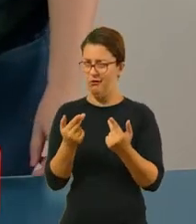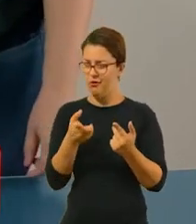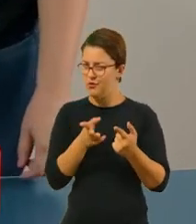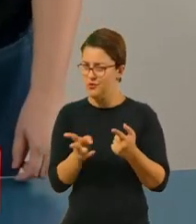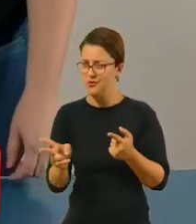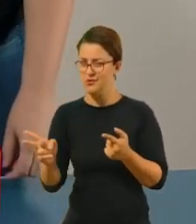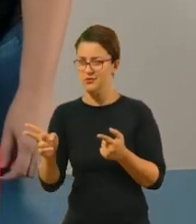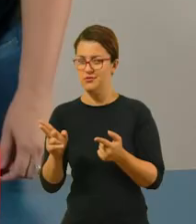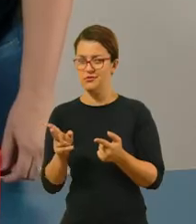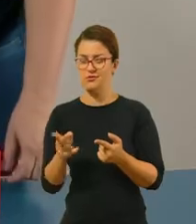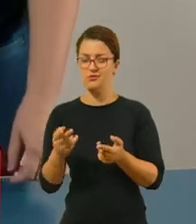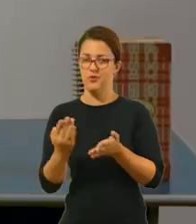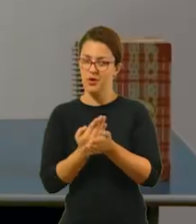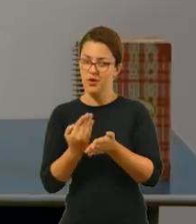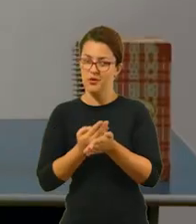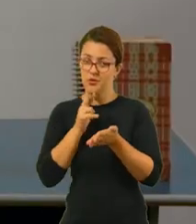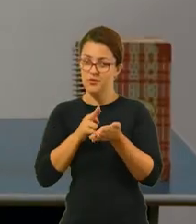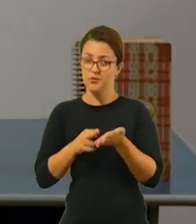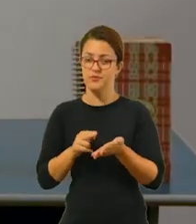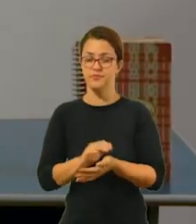seu caderno.